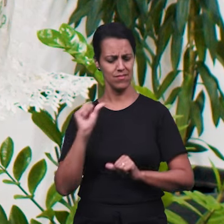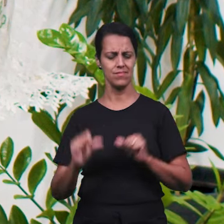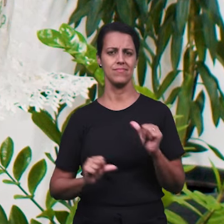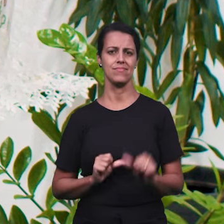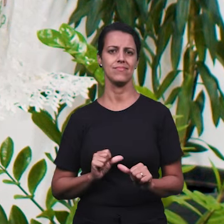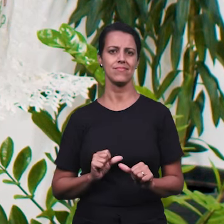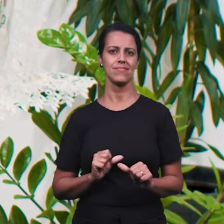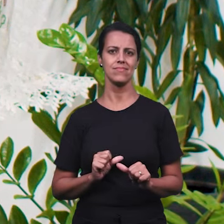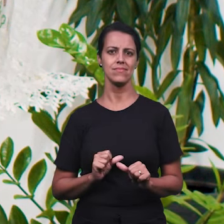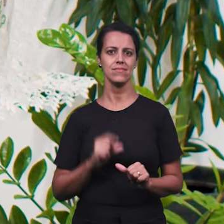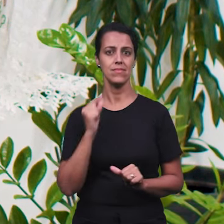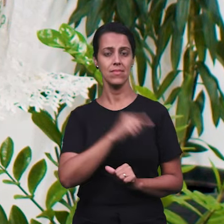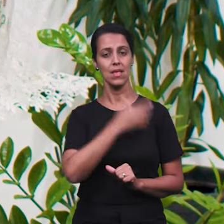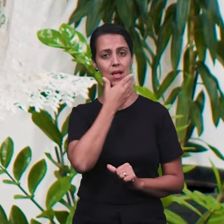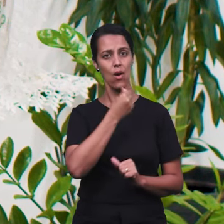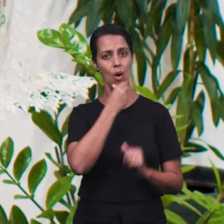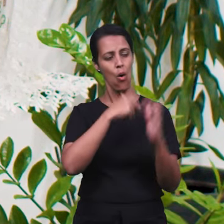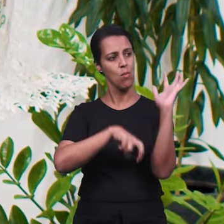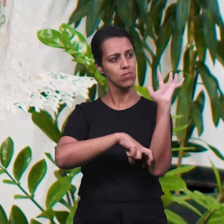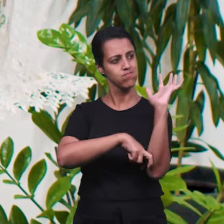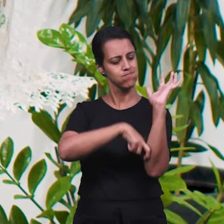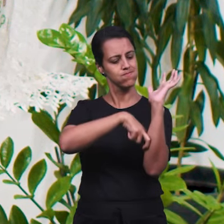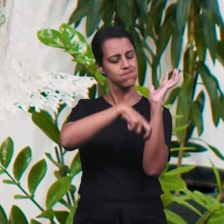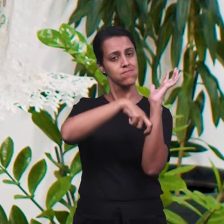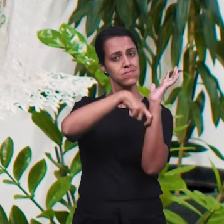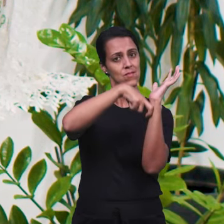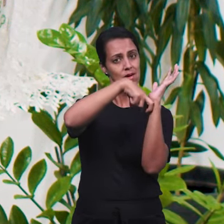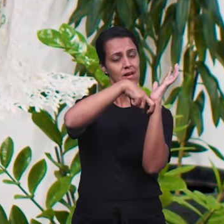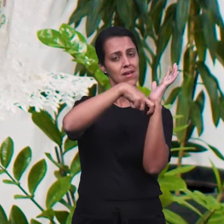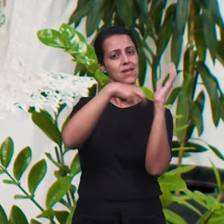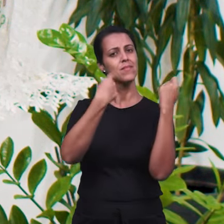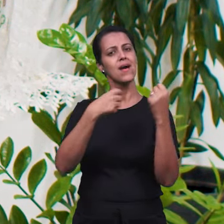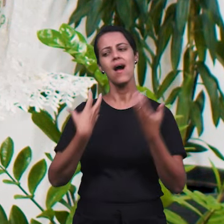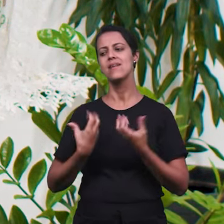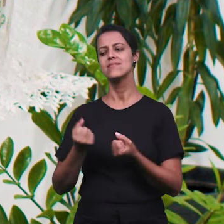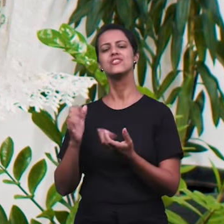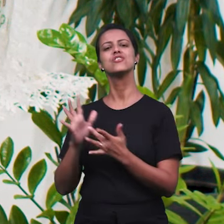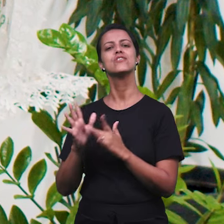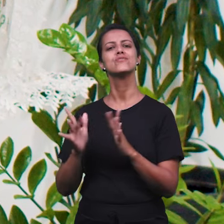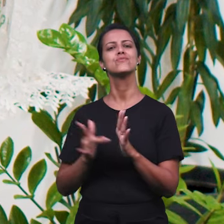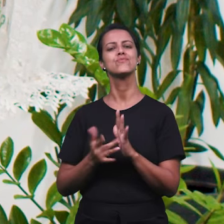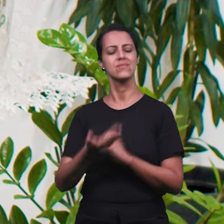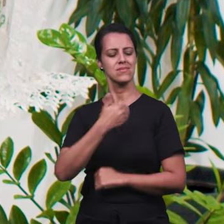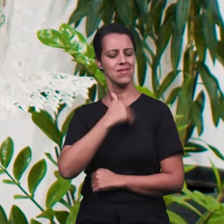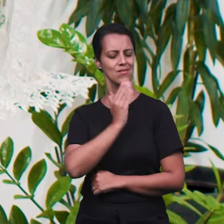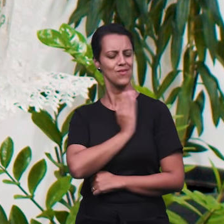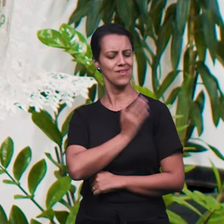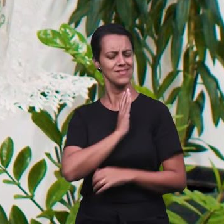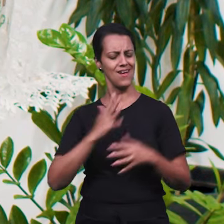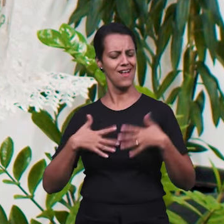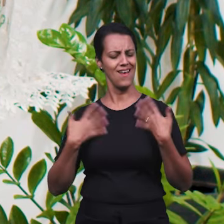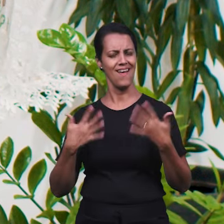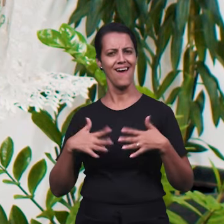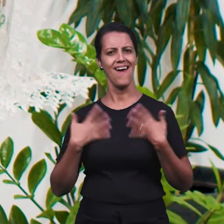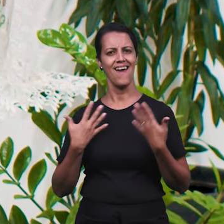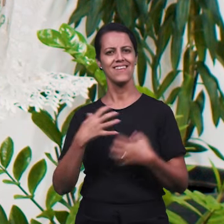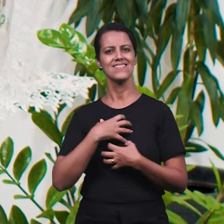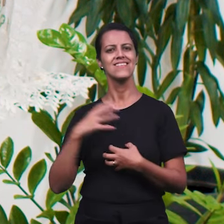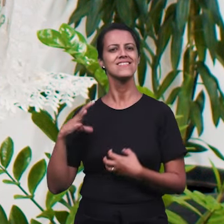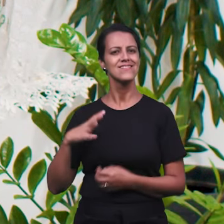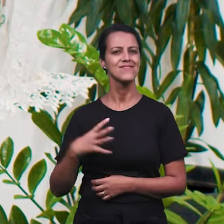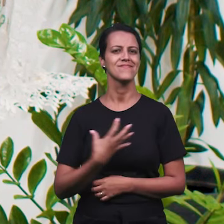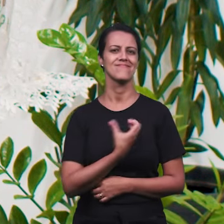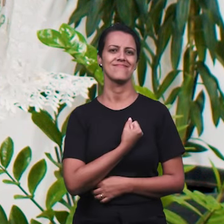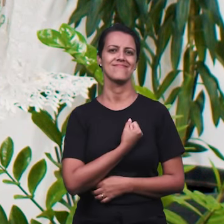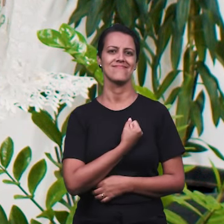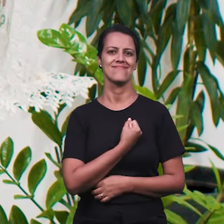teve de subir aquela árvore e recebeu o Senhor Jesus com coração aberto com alegria veio salvação a casa de zaquel e nas